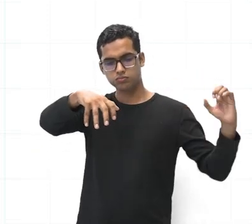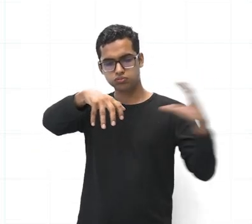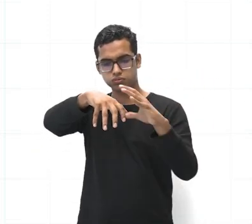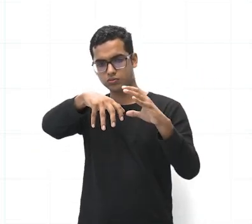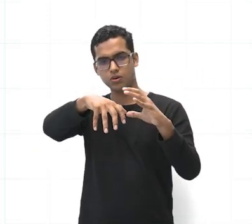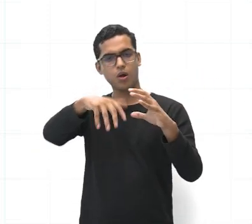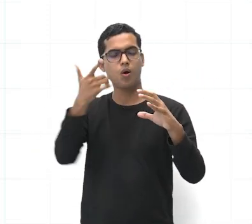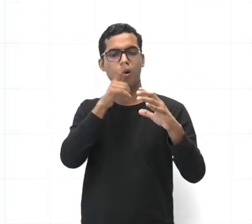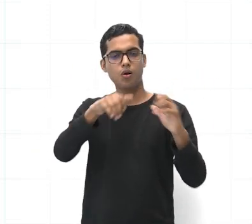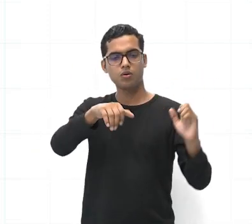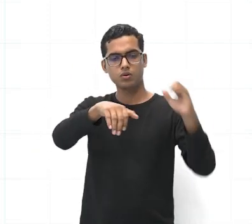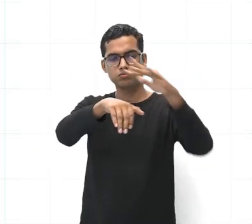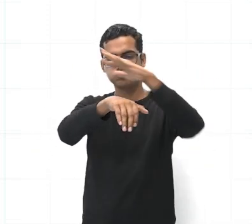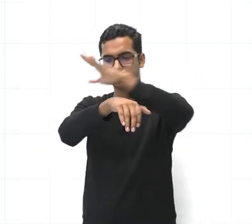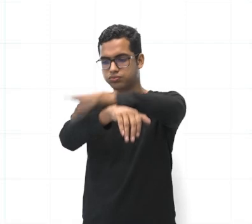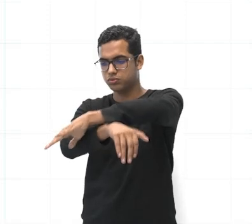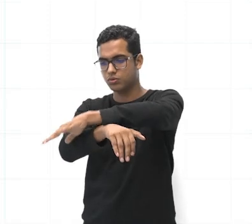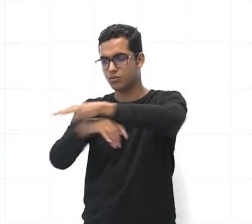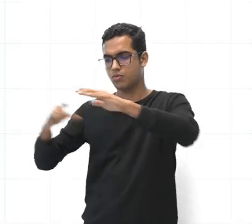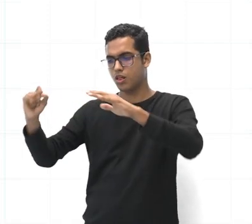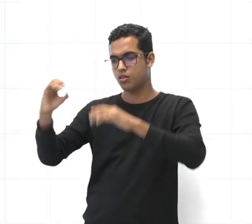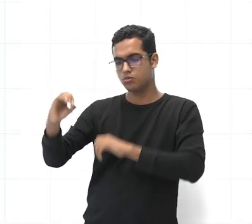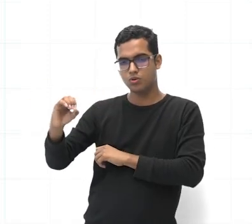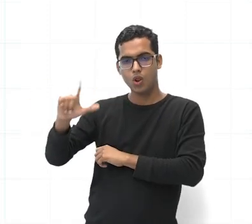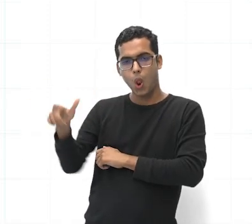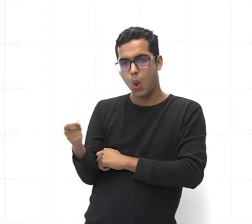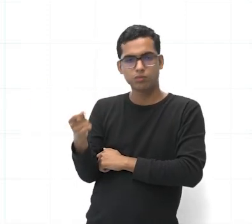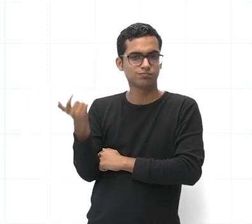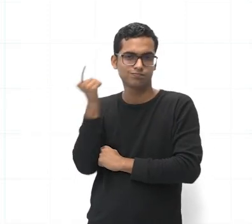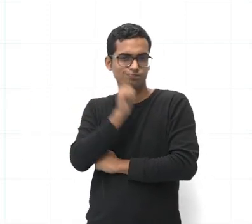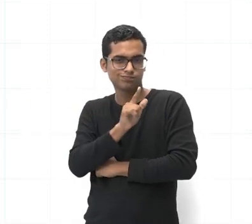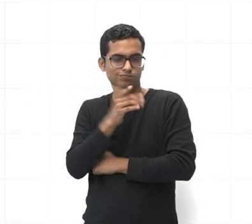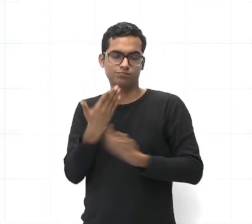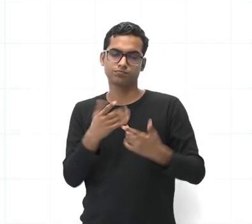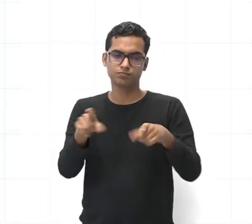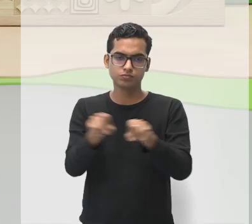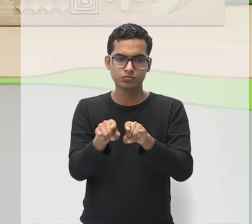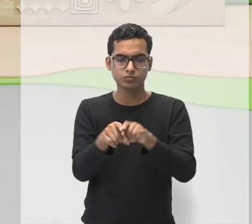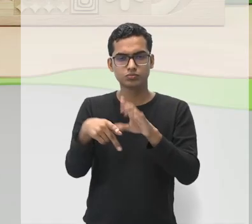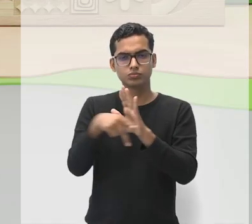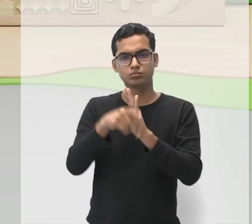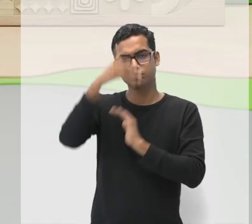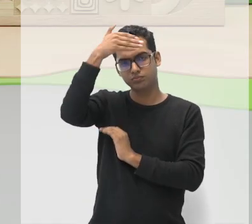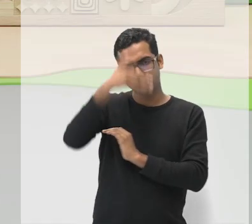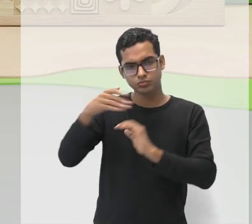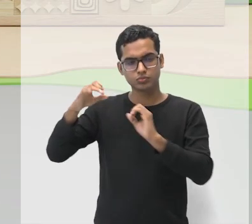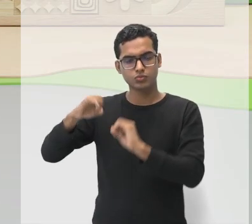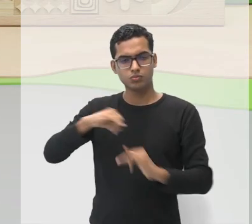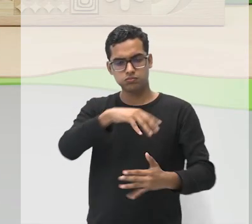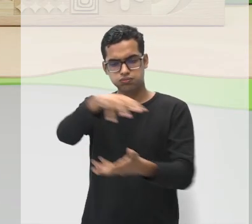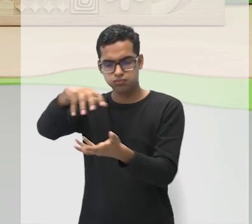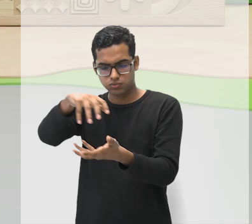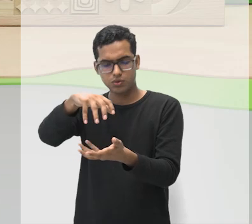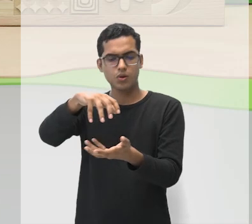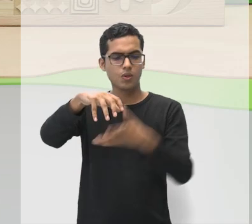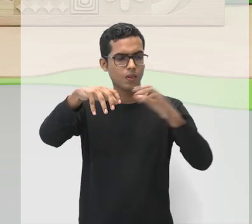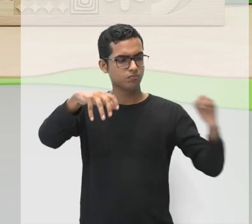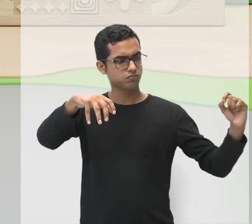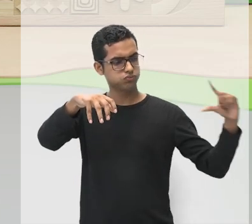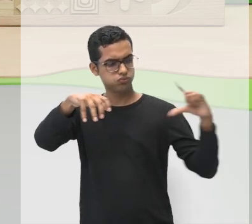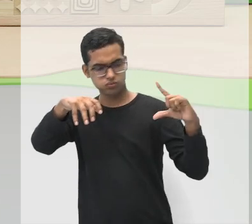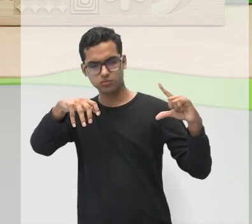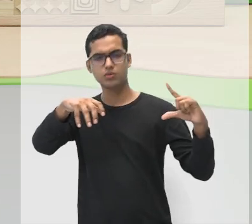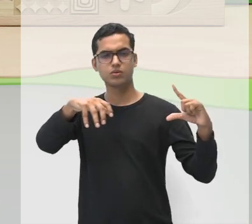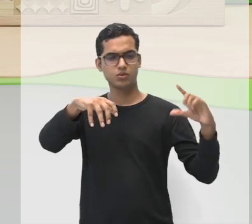cientificamente, porque a ciência, ela trabalha com fatos, certo? A ciência trabalha